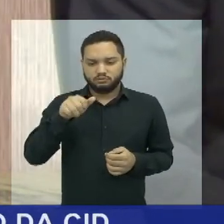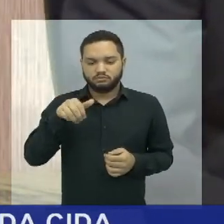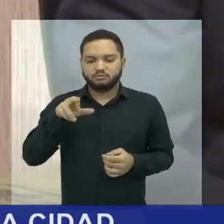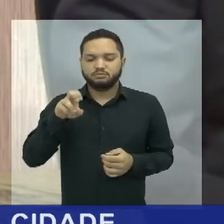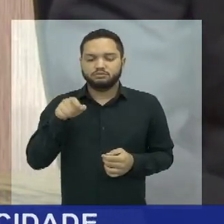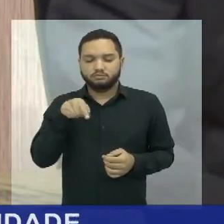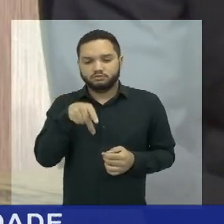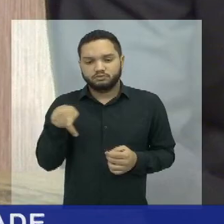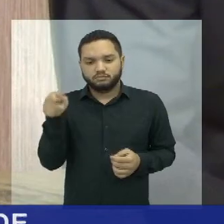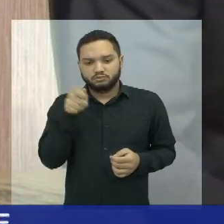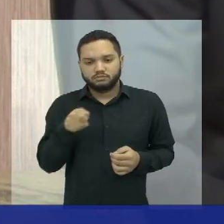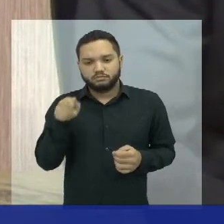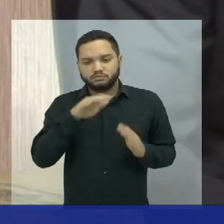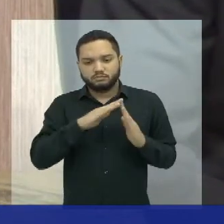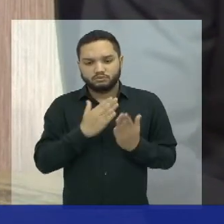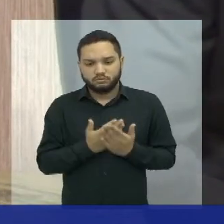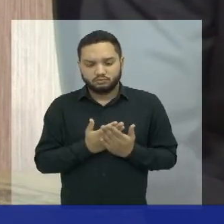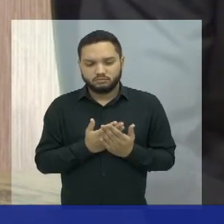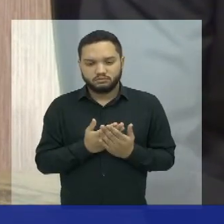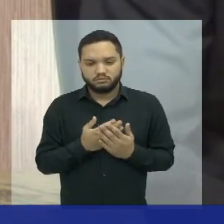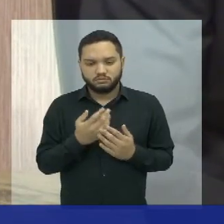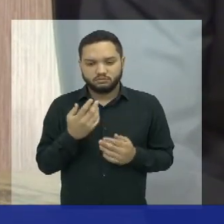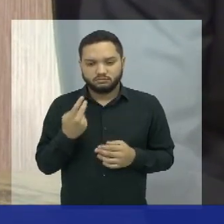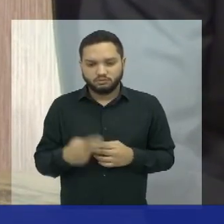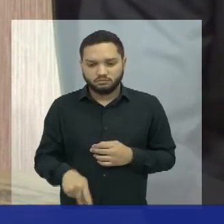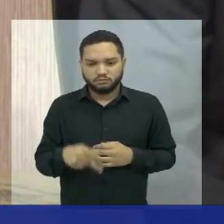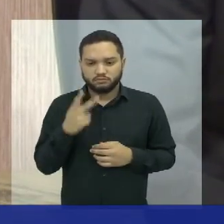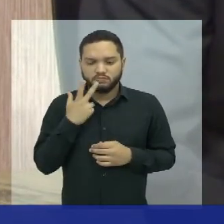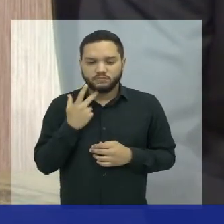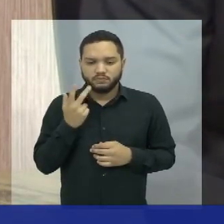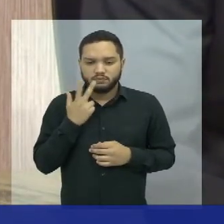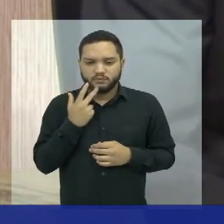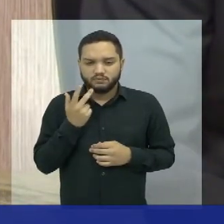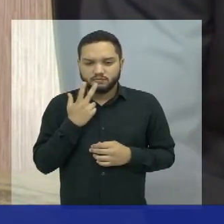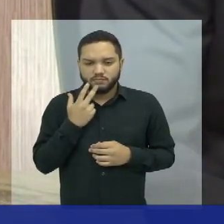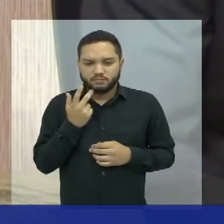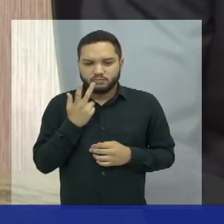presidente da Associação das Escolas de Fortaleza.